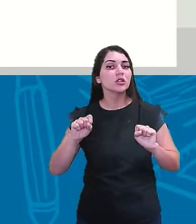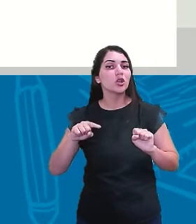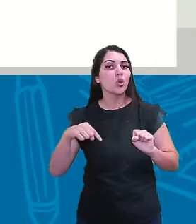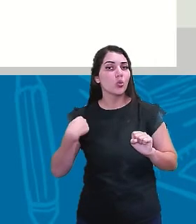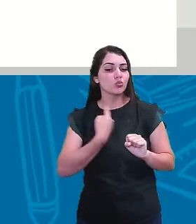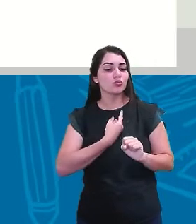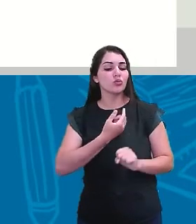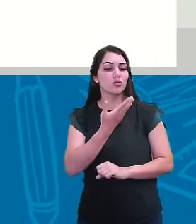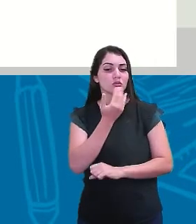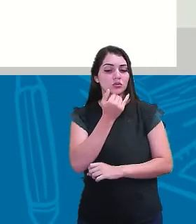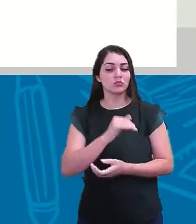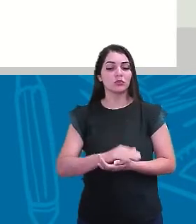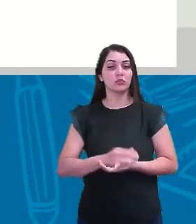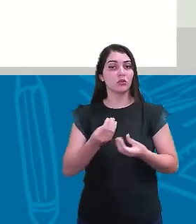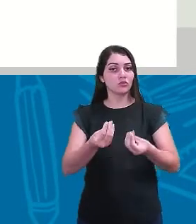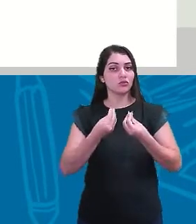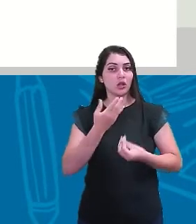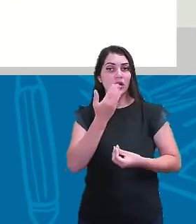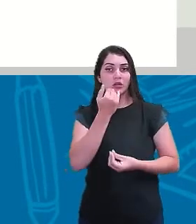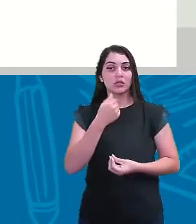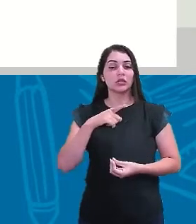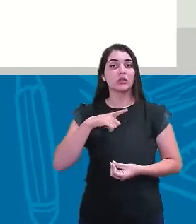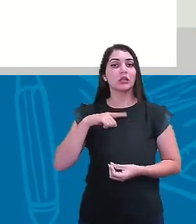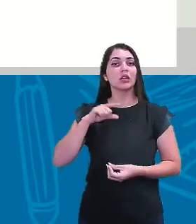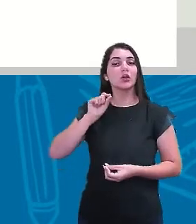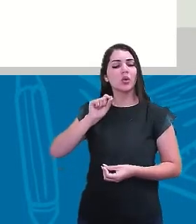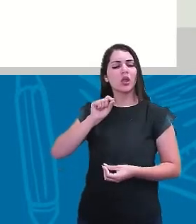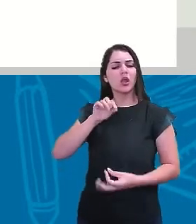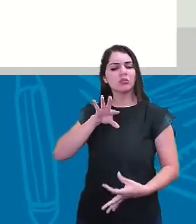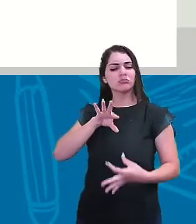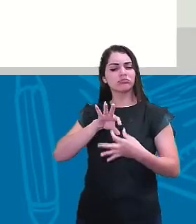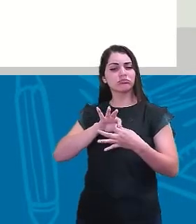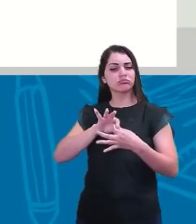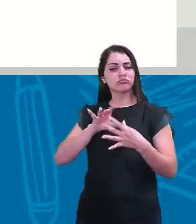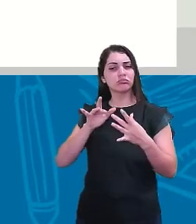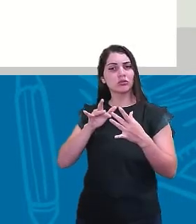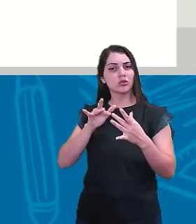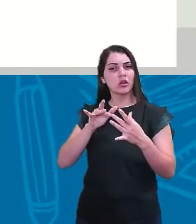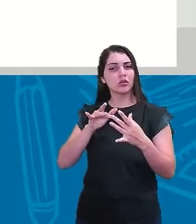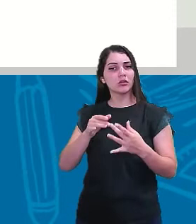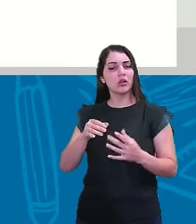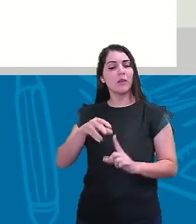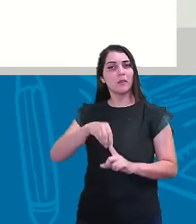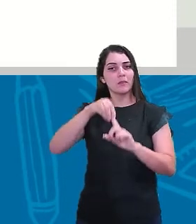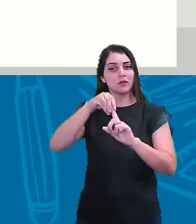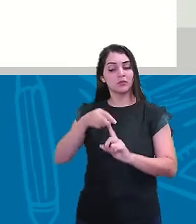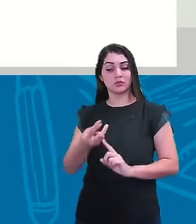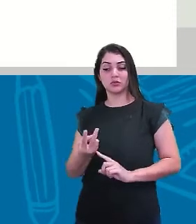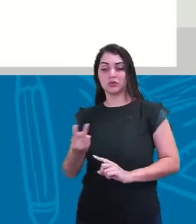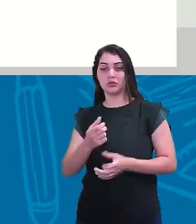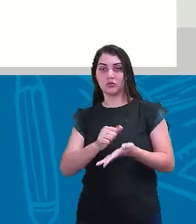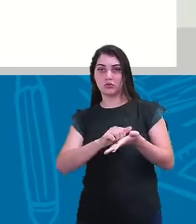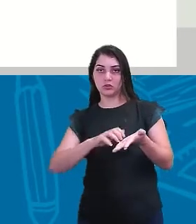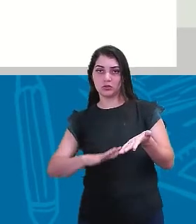alimento, né? Para nos alimentar. E ele tem essa ligação principalmente com essas duas atividades,